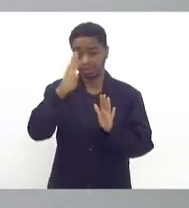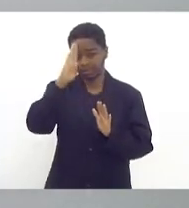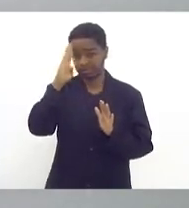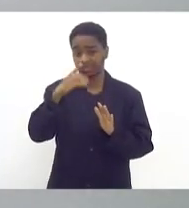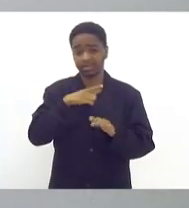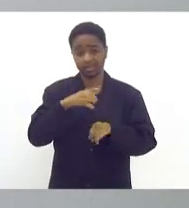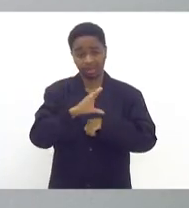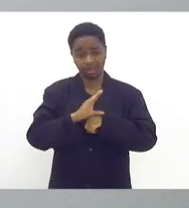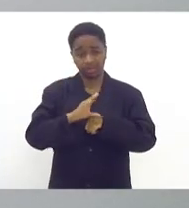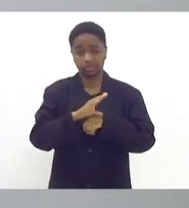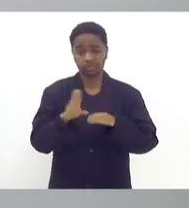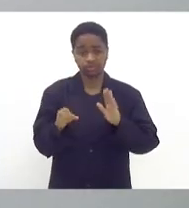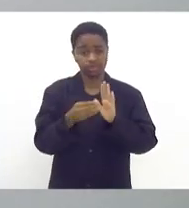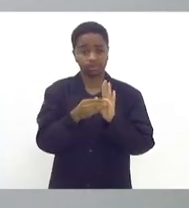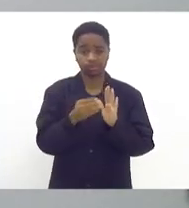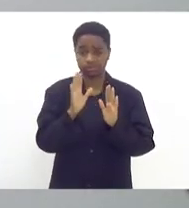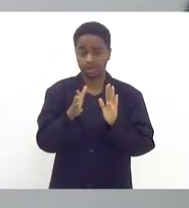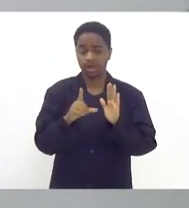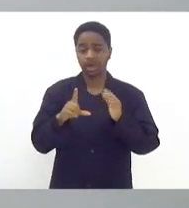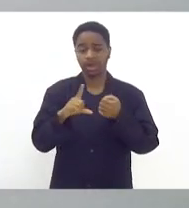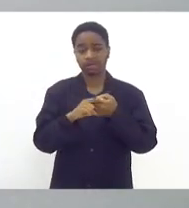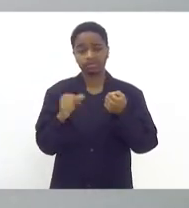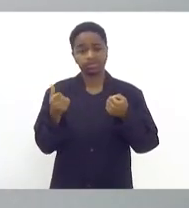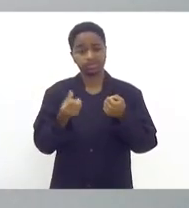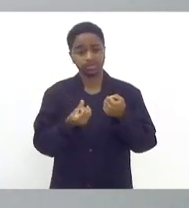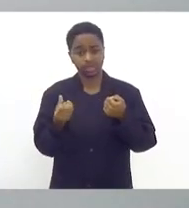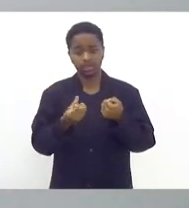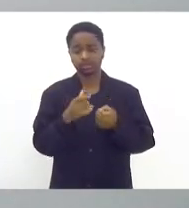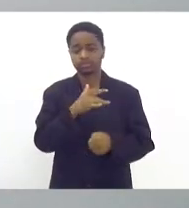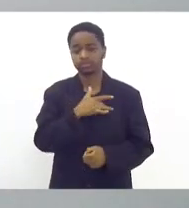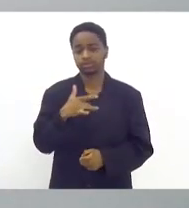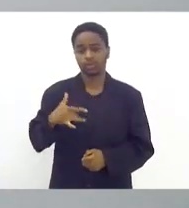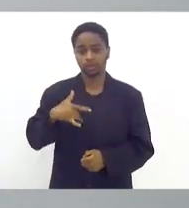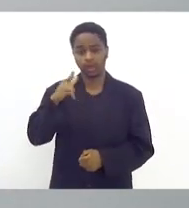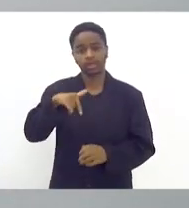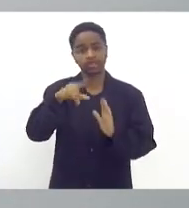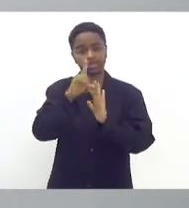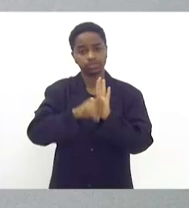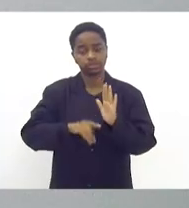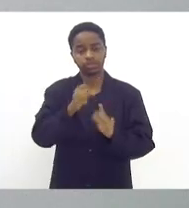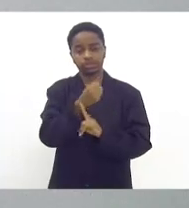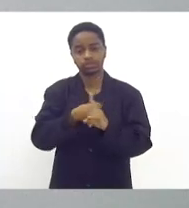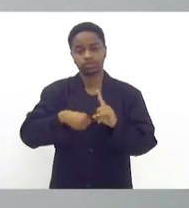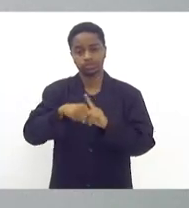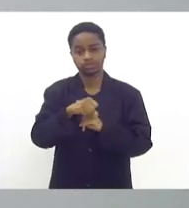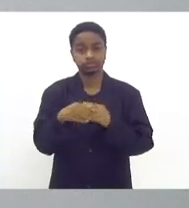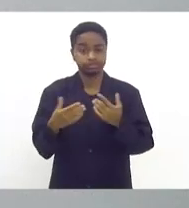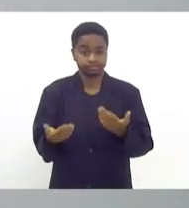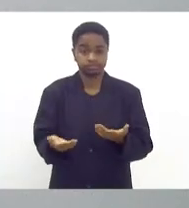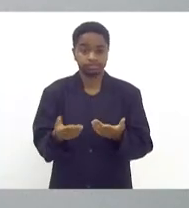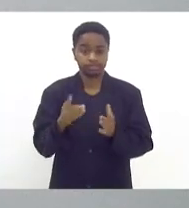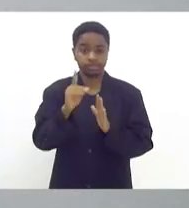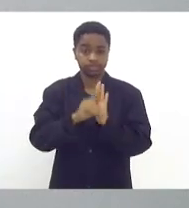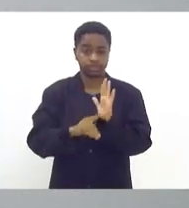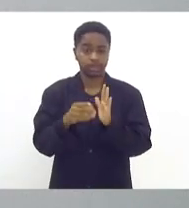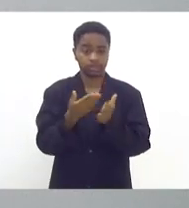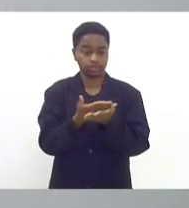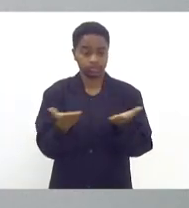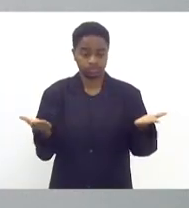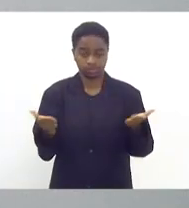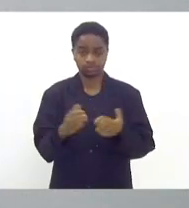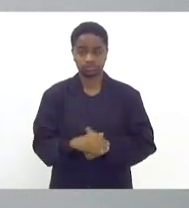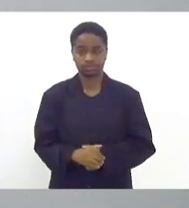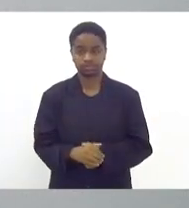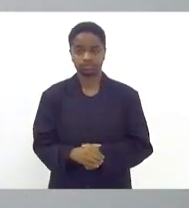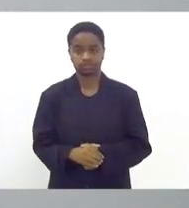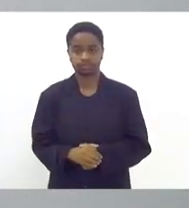lá né artigo sexto A saúde é um direito social então é da sociedade